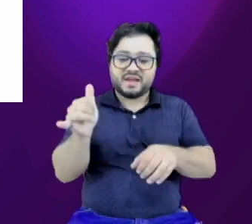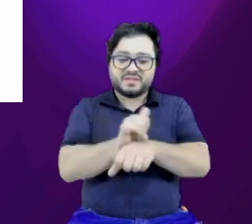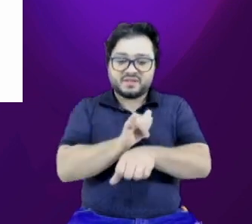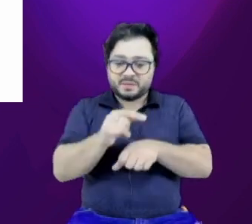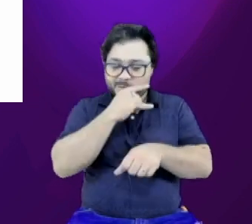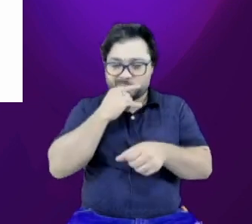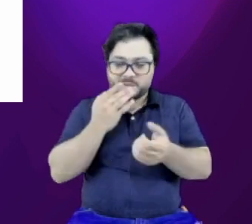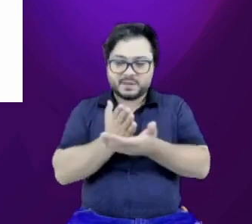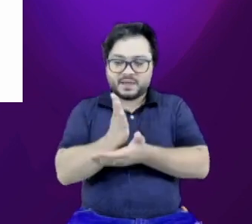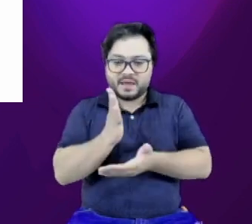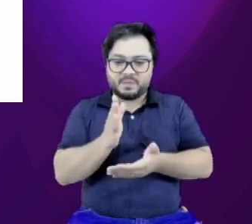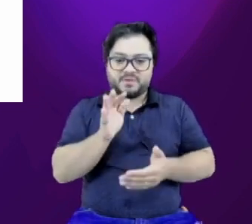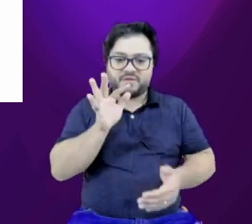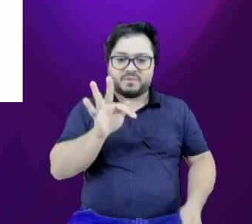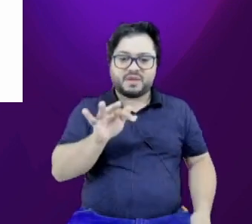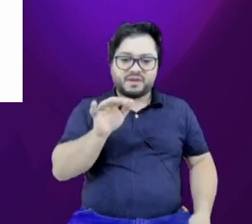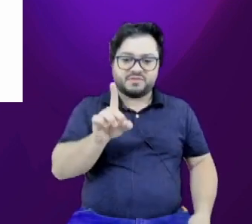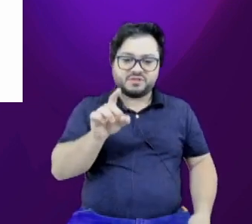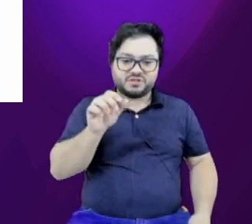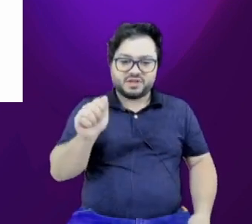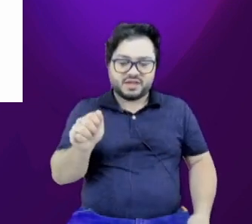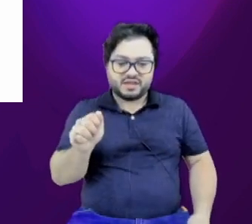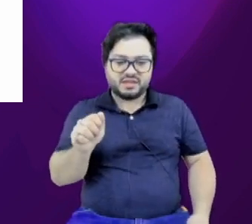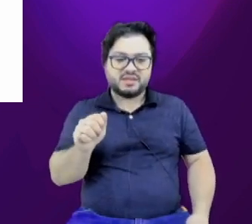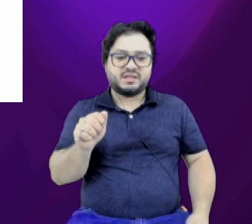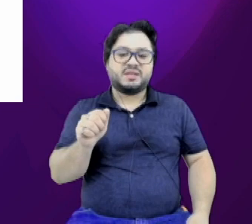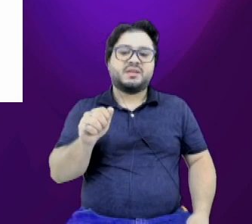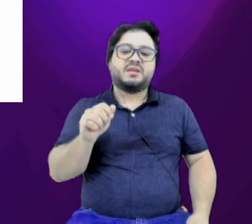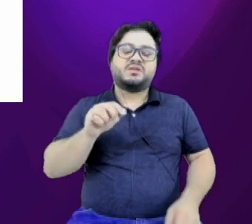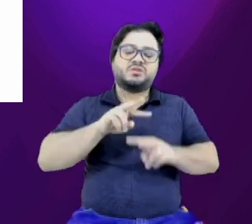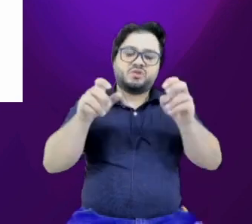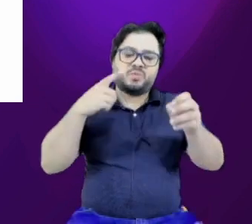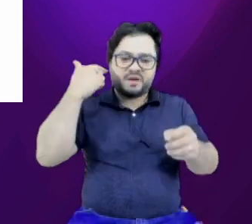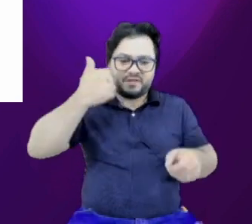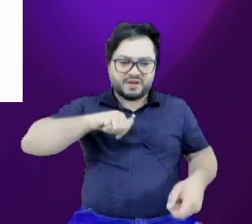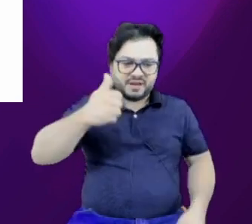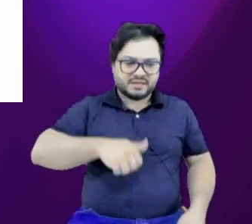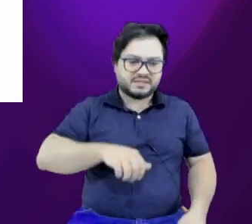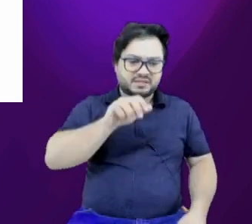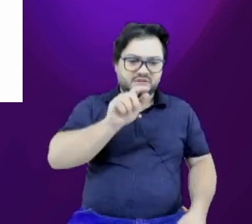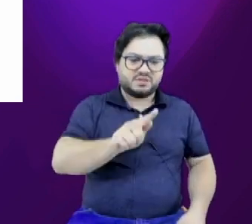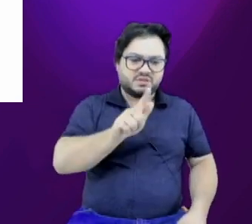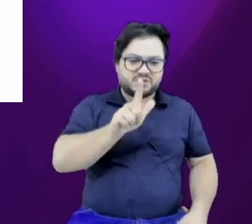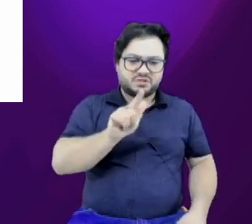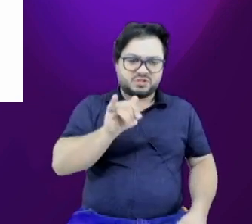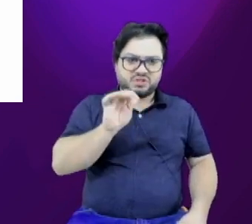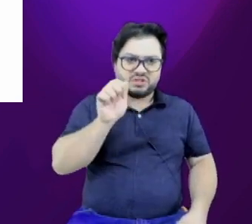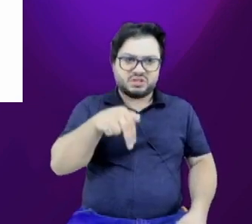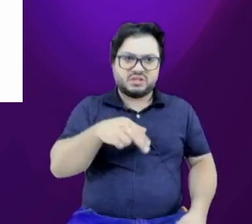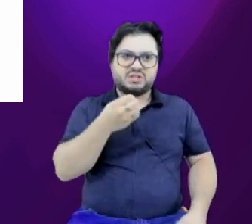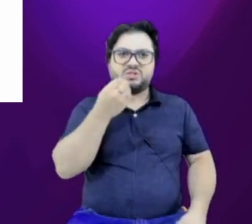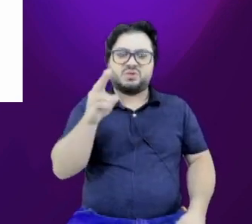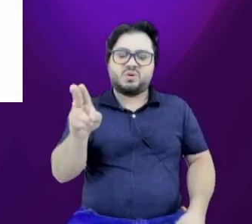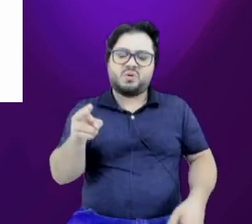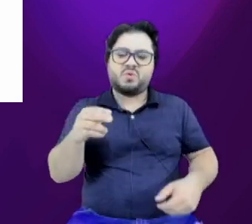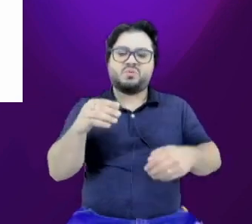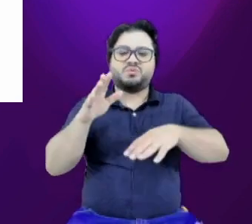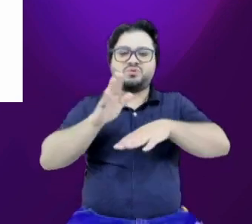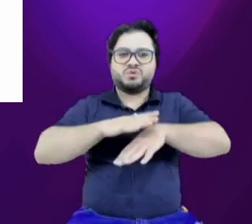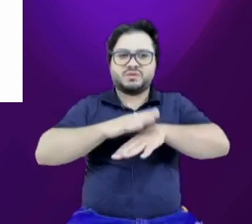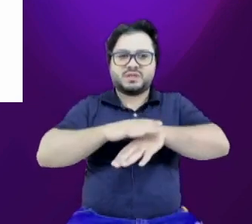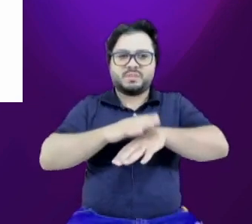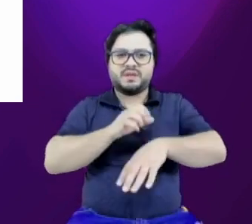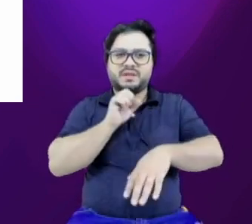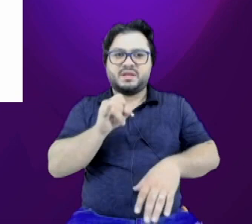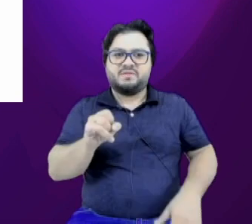aprovadas pelo FDA, em relação à avaliação de Gleason, ou em relação à avaliação de estabelecer se